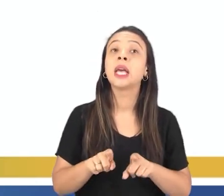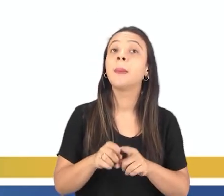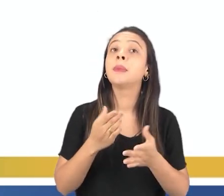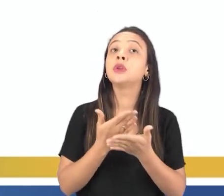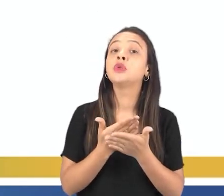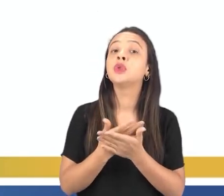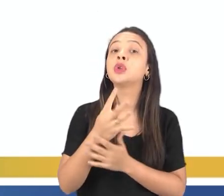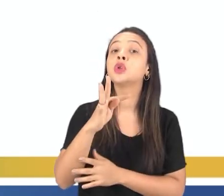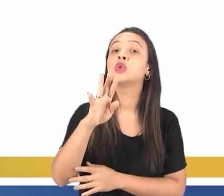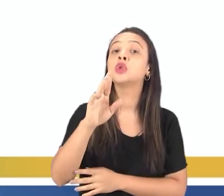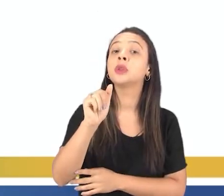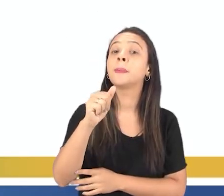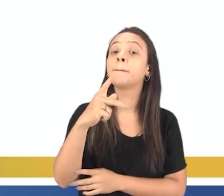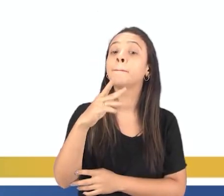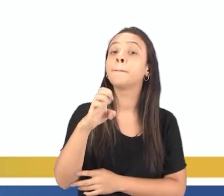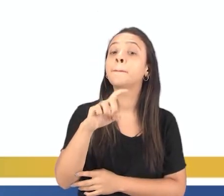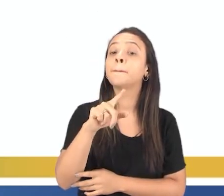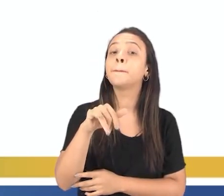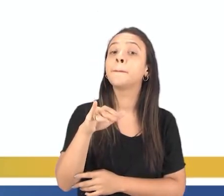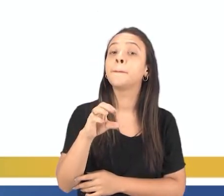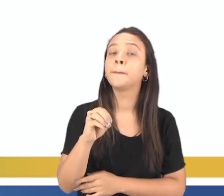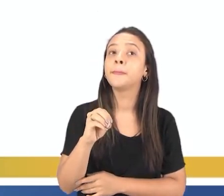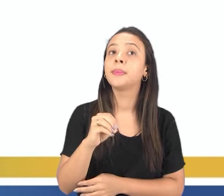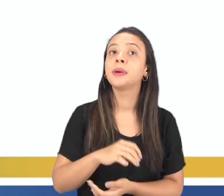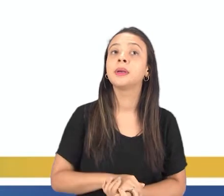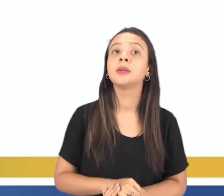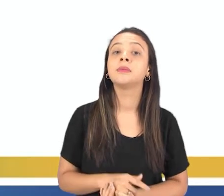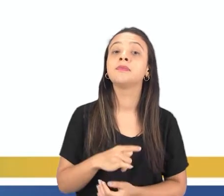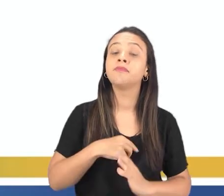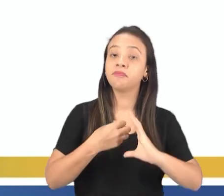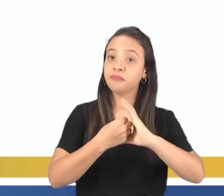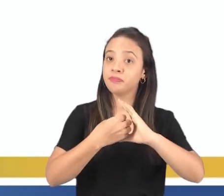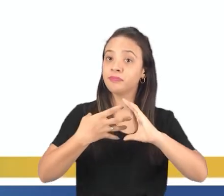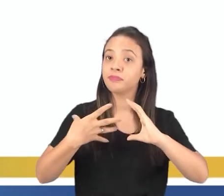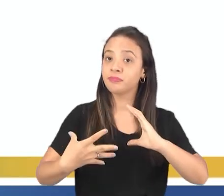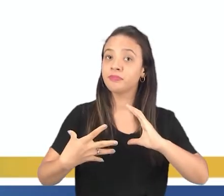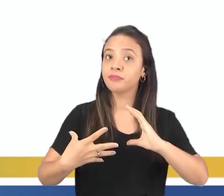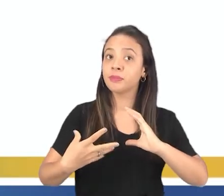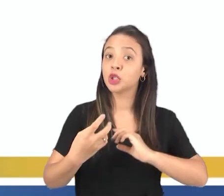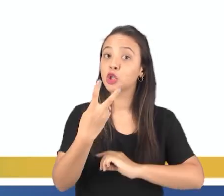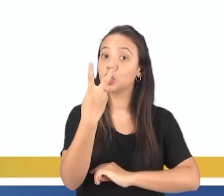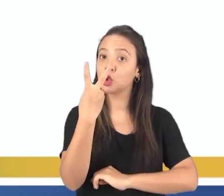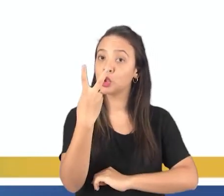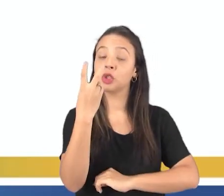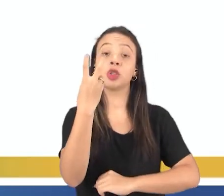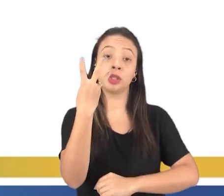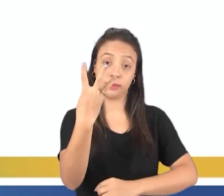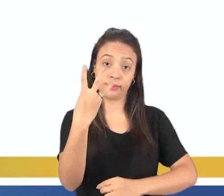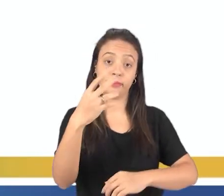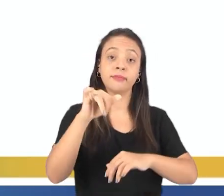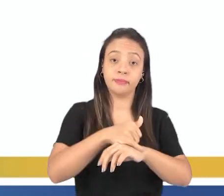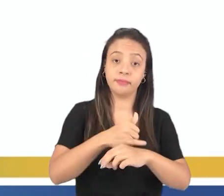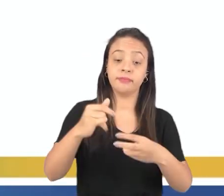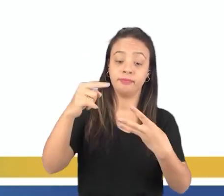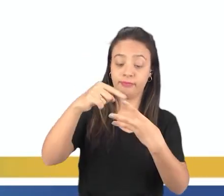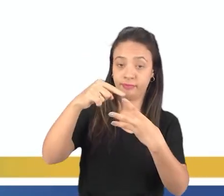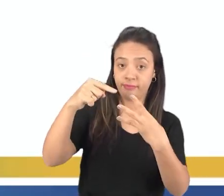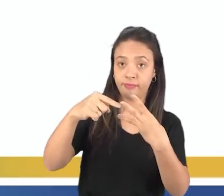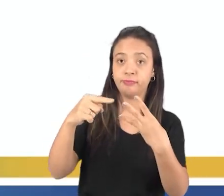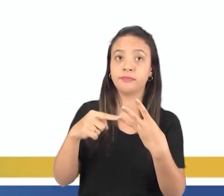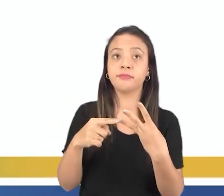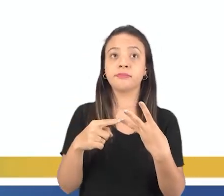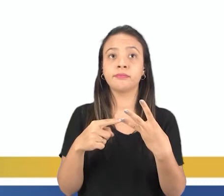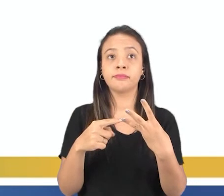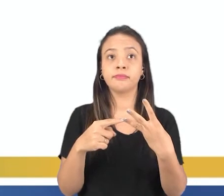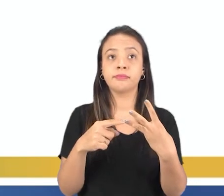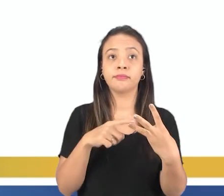os trapézios, pessoal, eles são classificados, né, de 3 formas, aliás, né? Nós temos